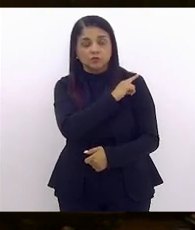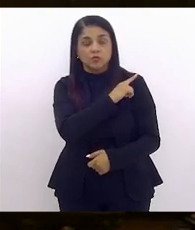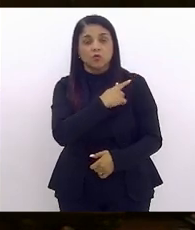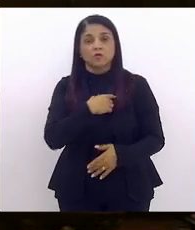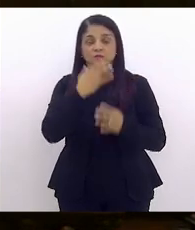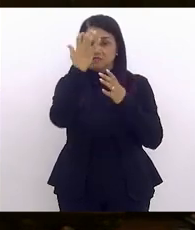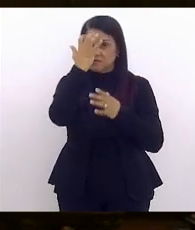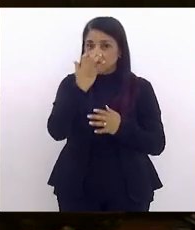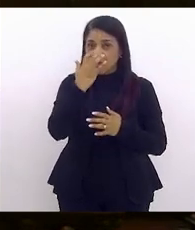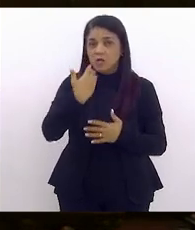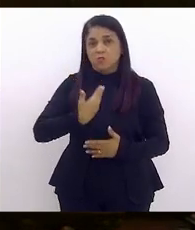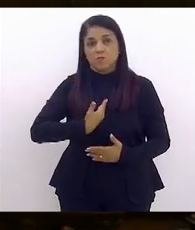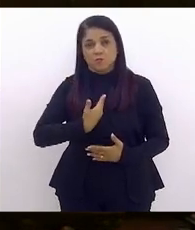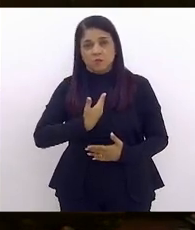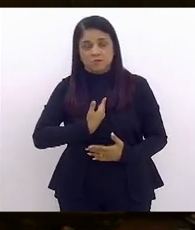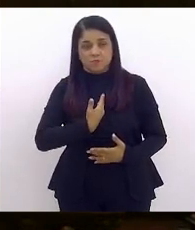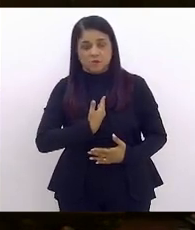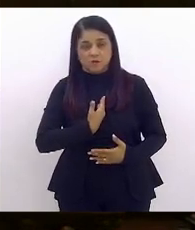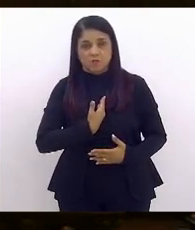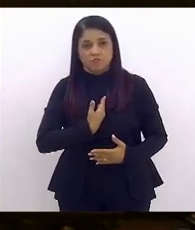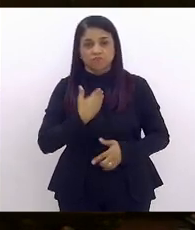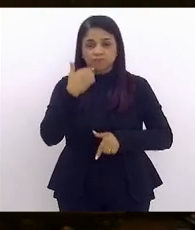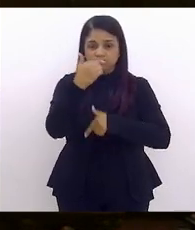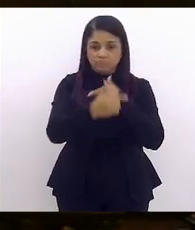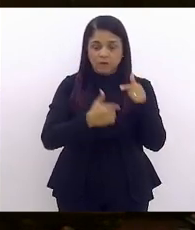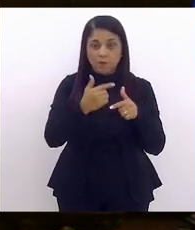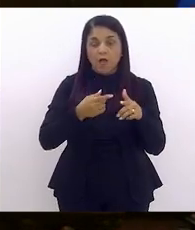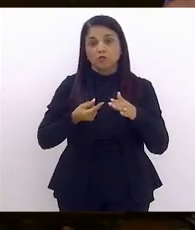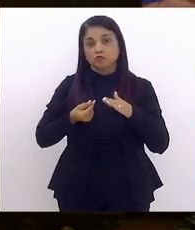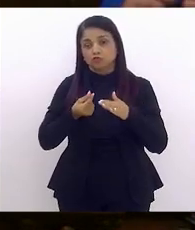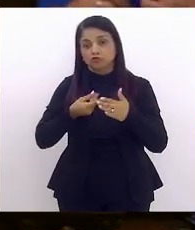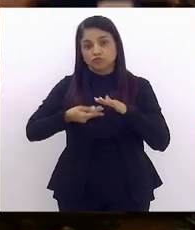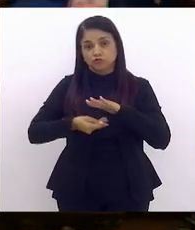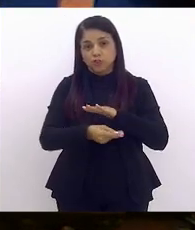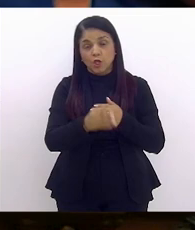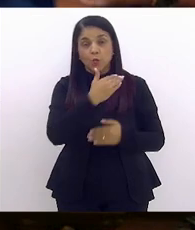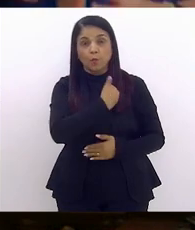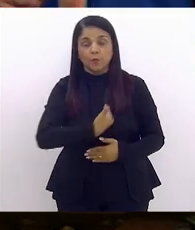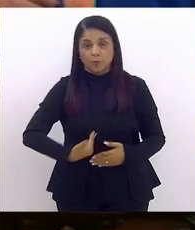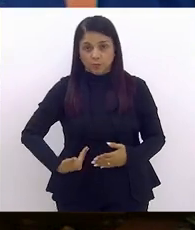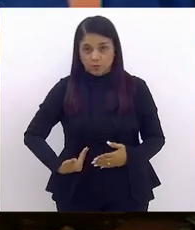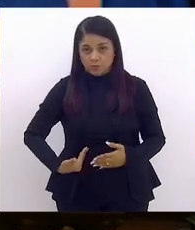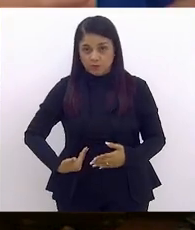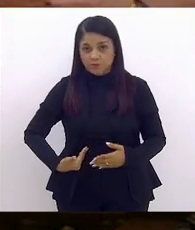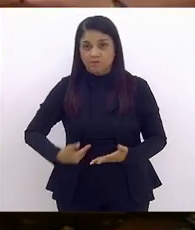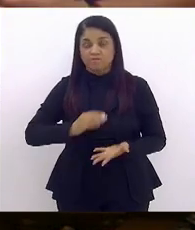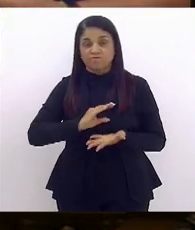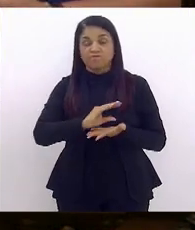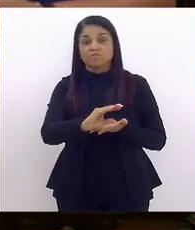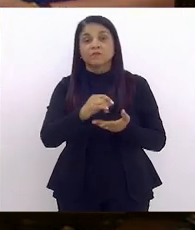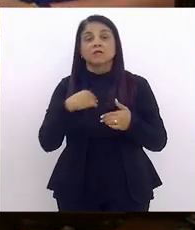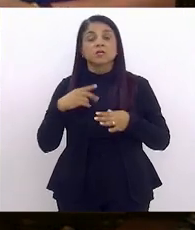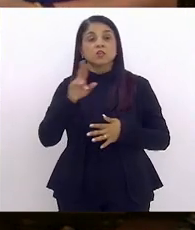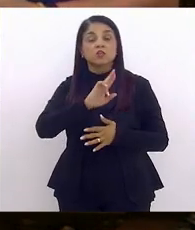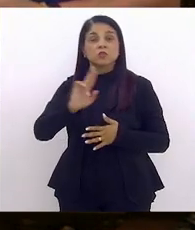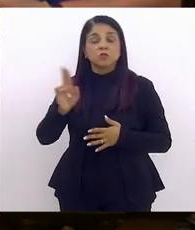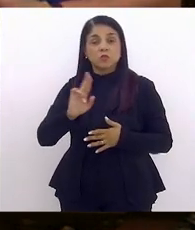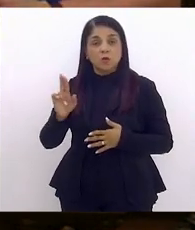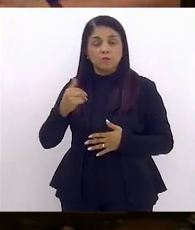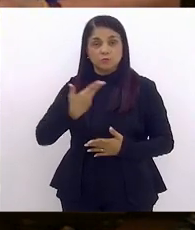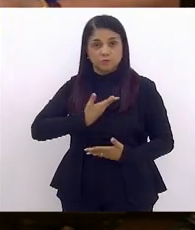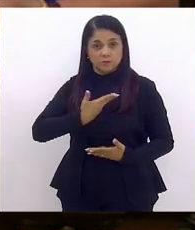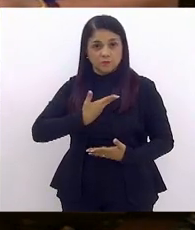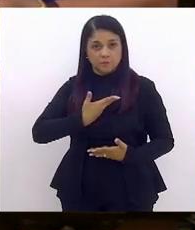sério na questão do dinheiro público. Assim sendo, em nome de todos os meus companheiros,